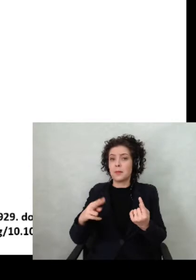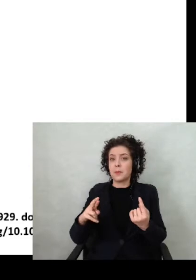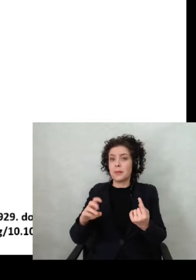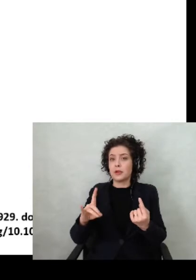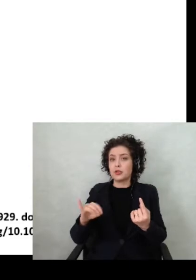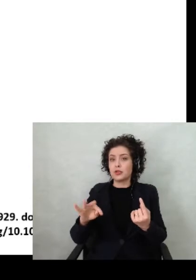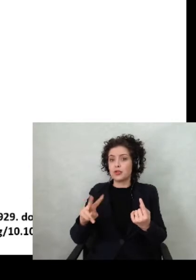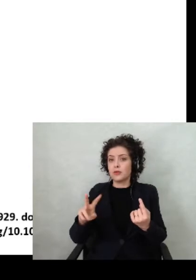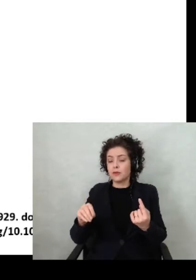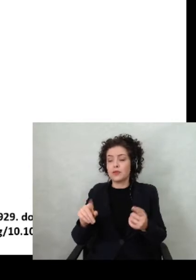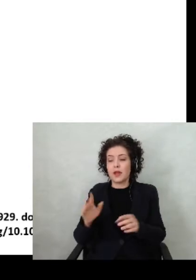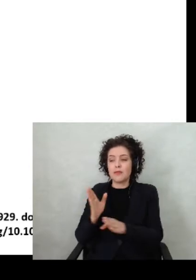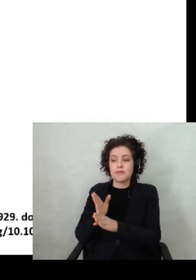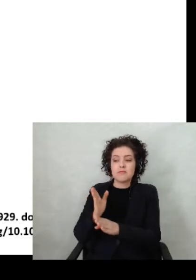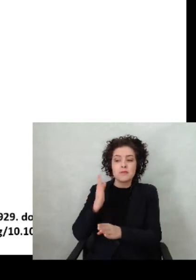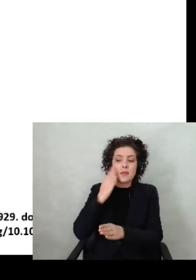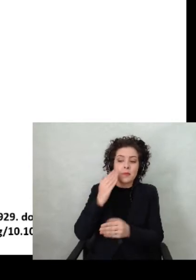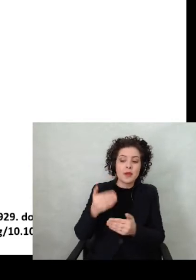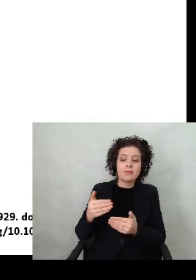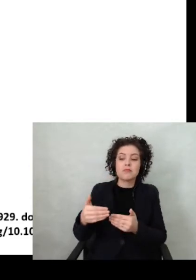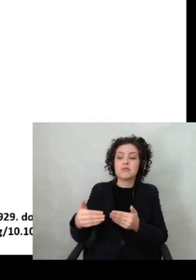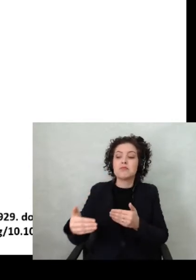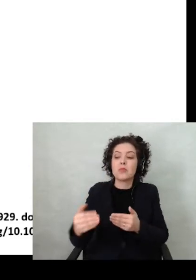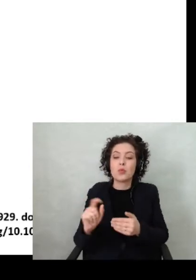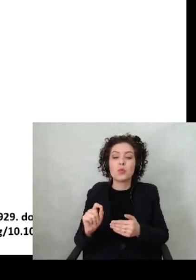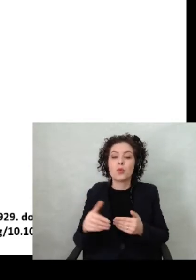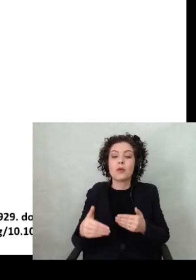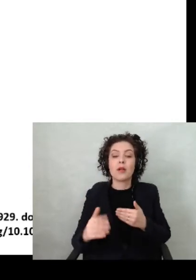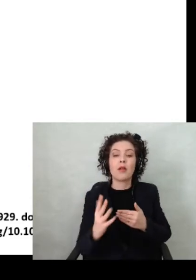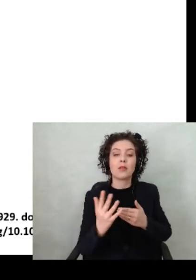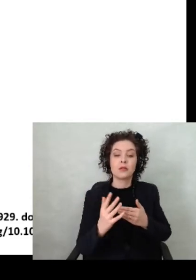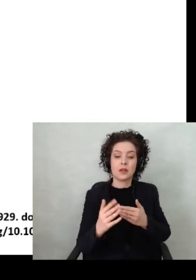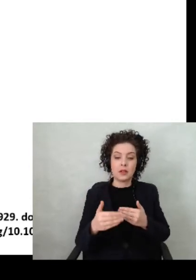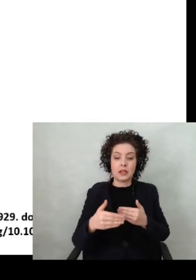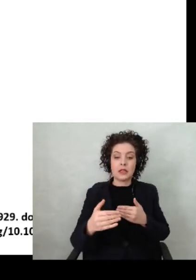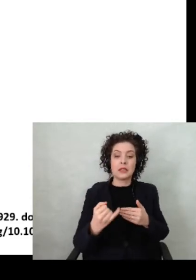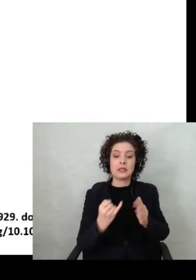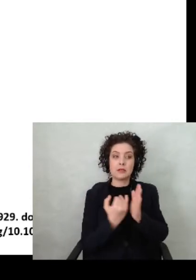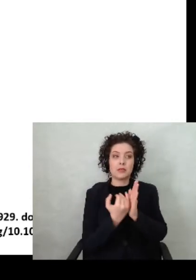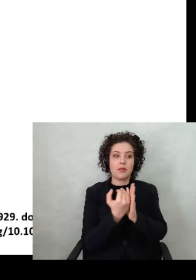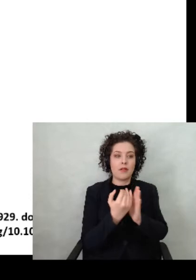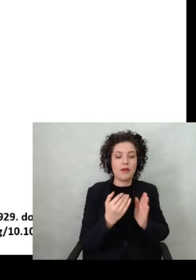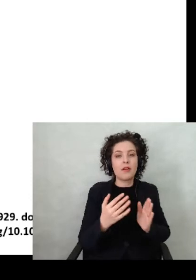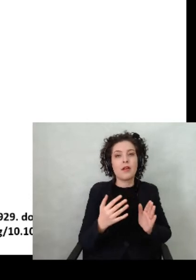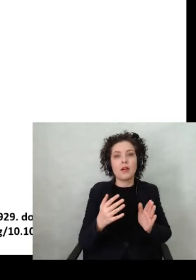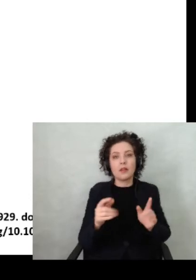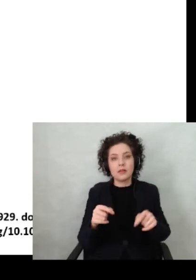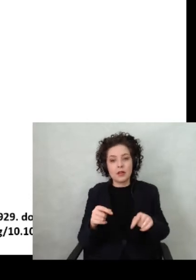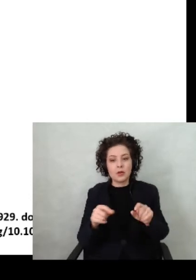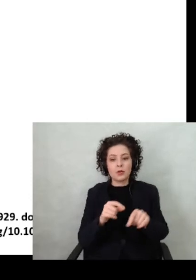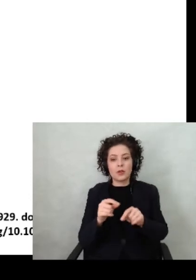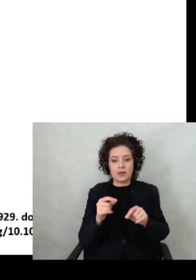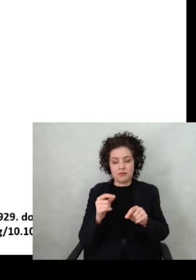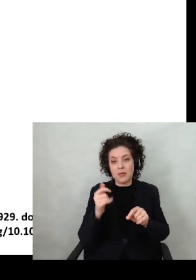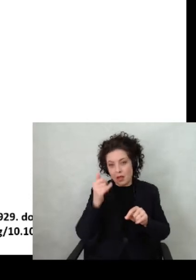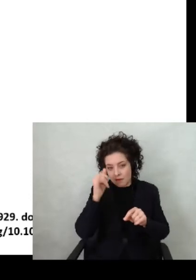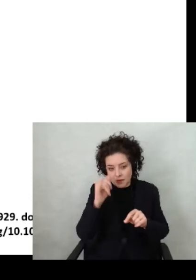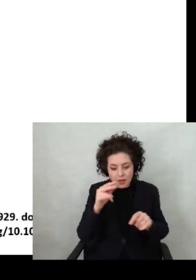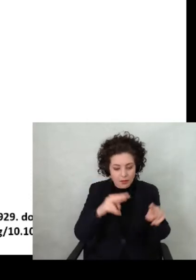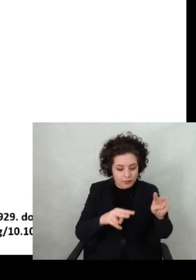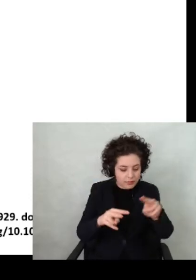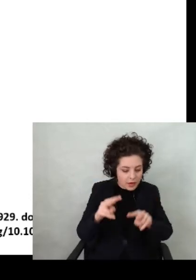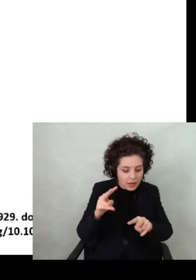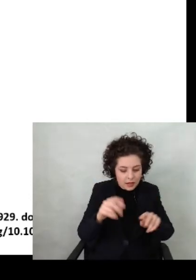eventualmente, em níveis muito elevados, isso levaria a alta suspeição de fenômenos tromboembólicos. E isso nós temos feito